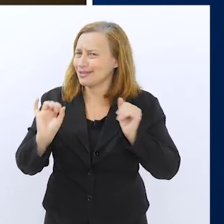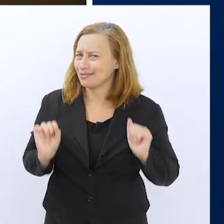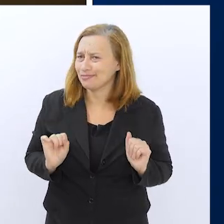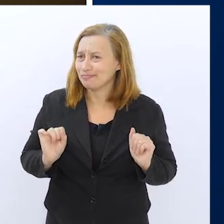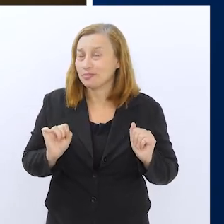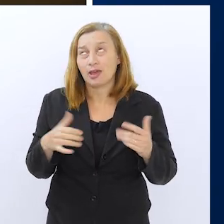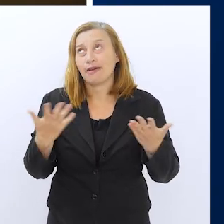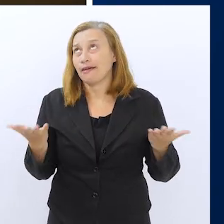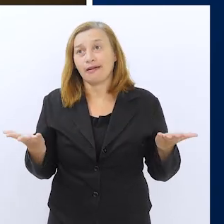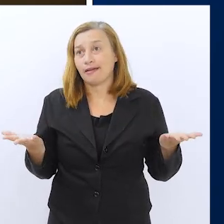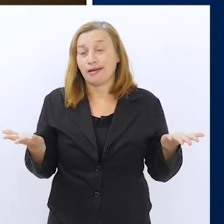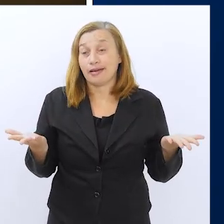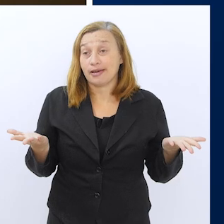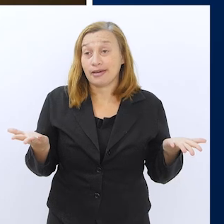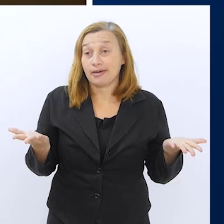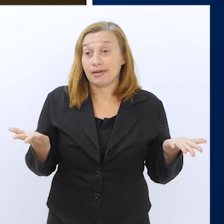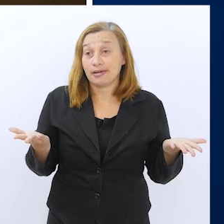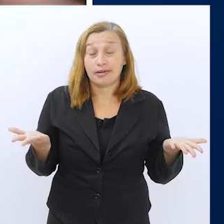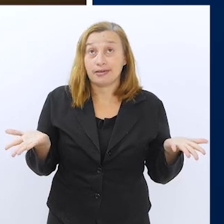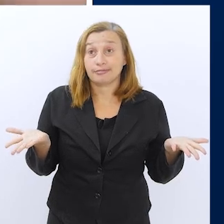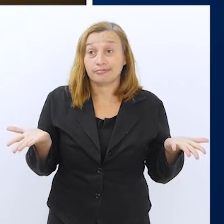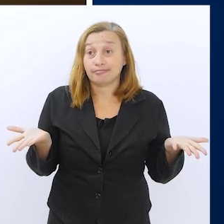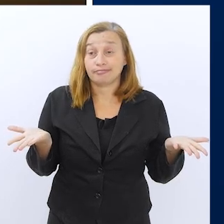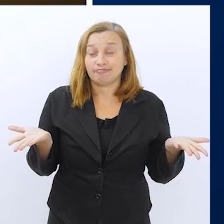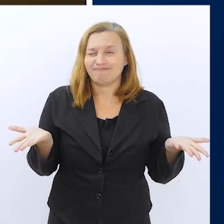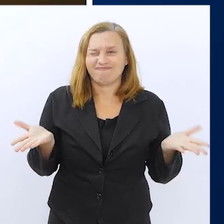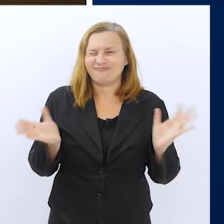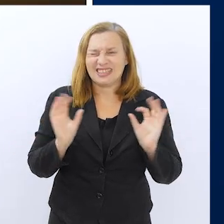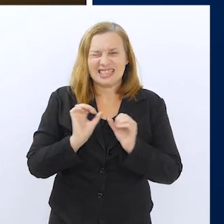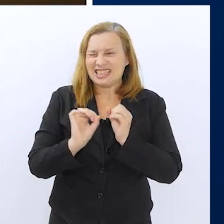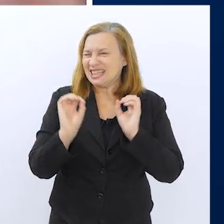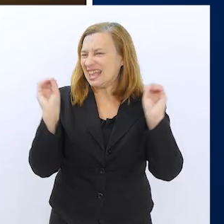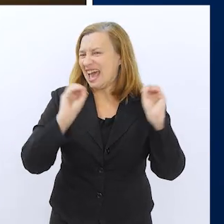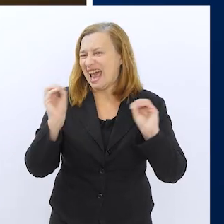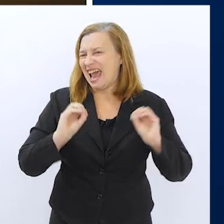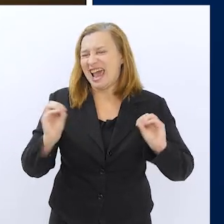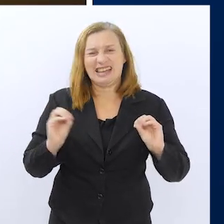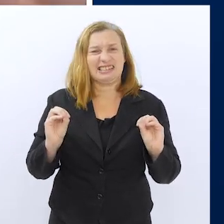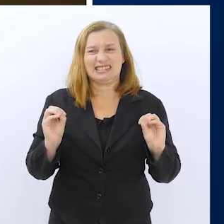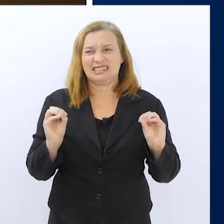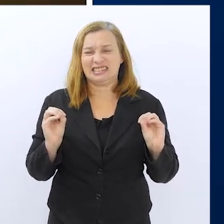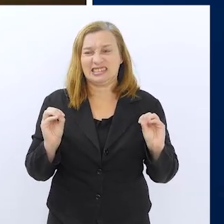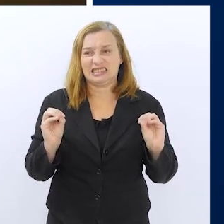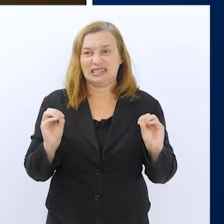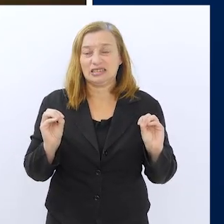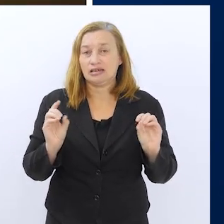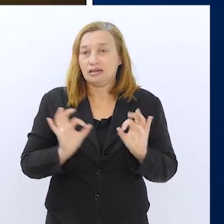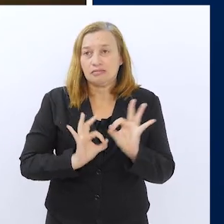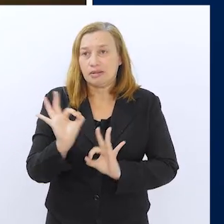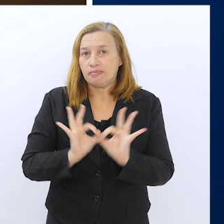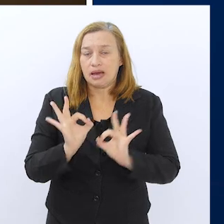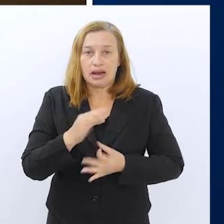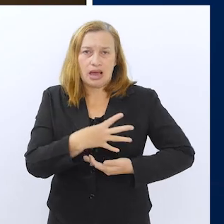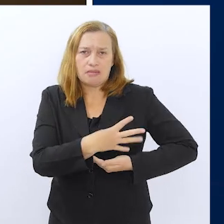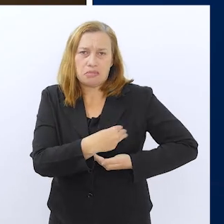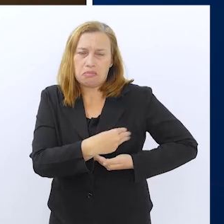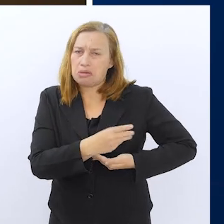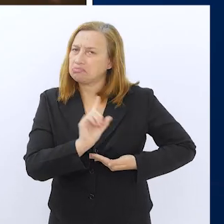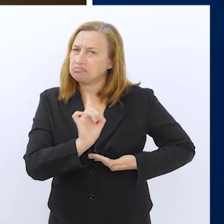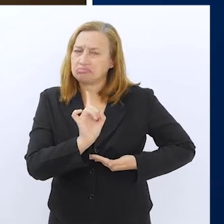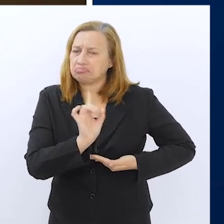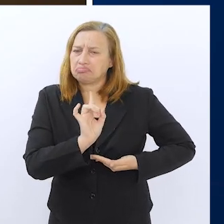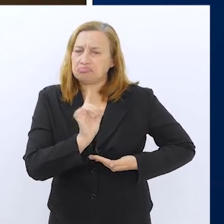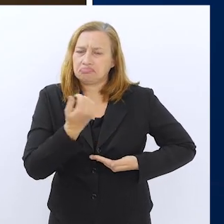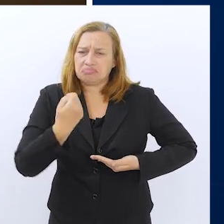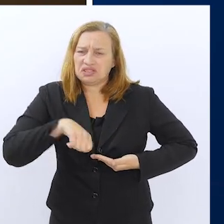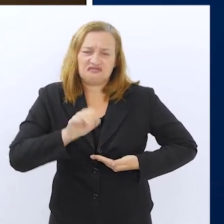nada, assim, extraordinário. Externo. Não, nada externo para a gente preparar a nossa mama